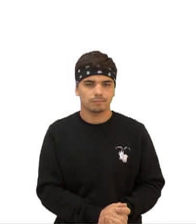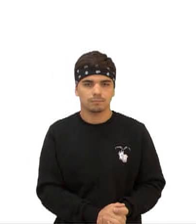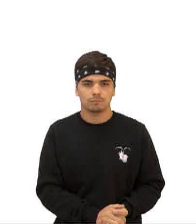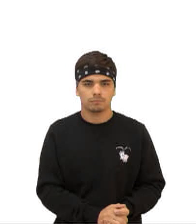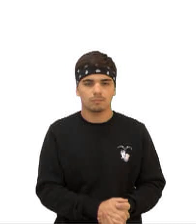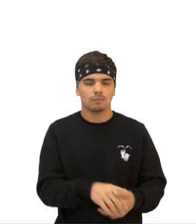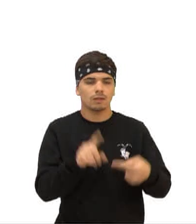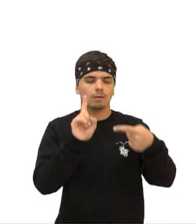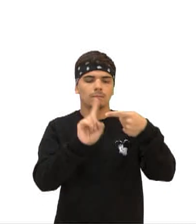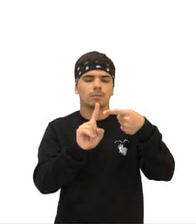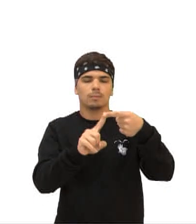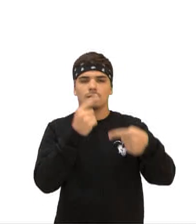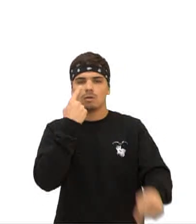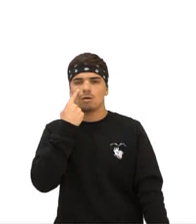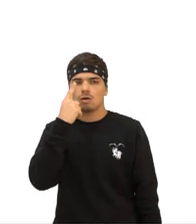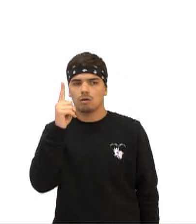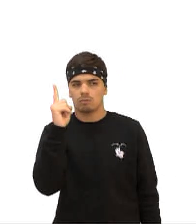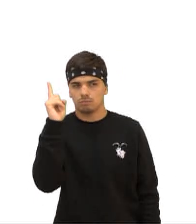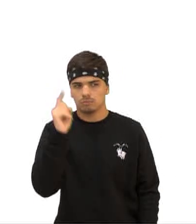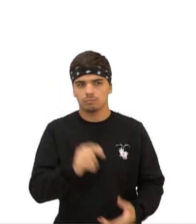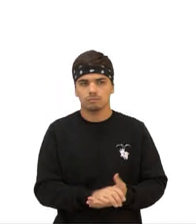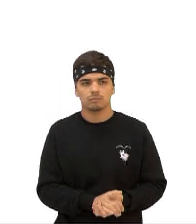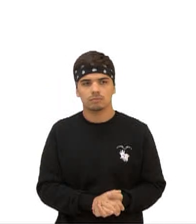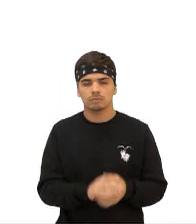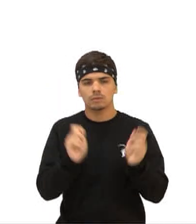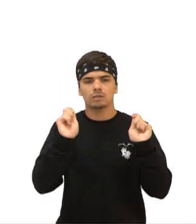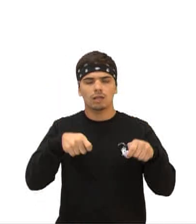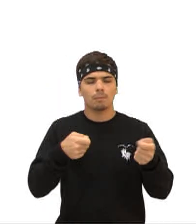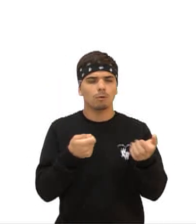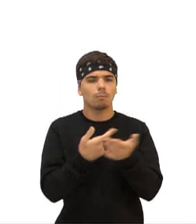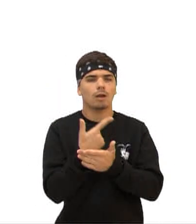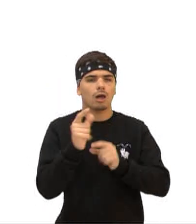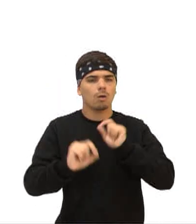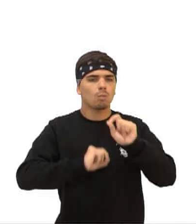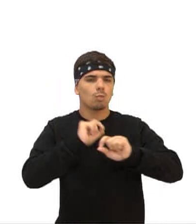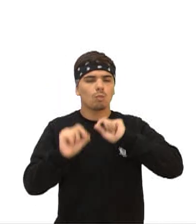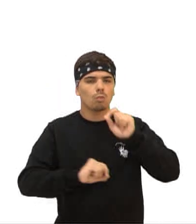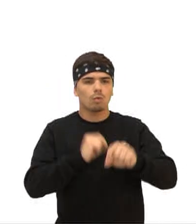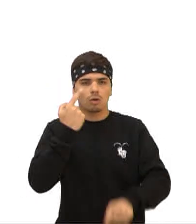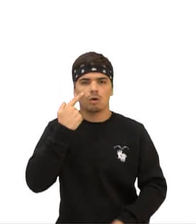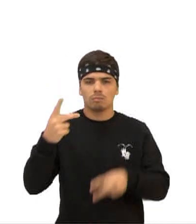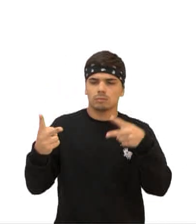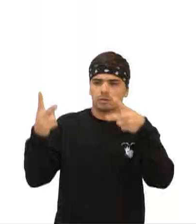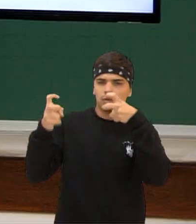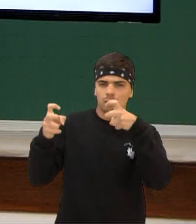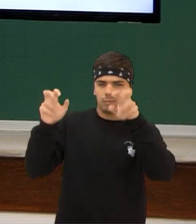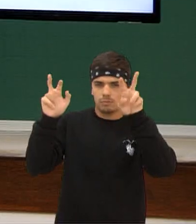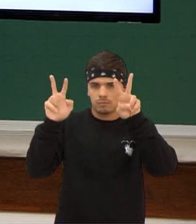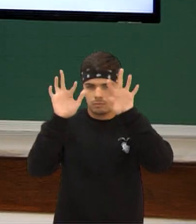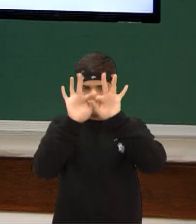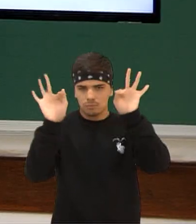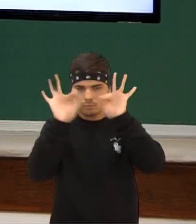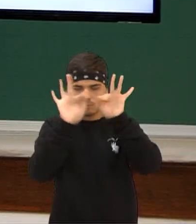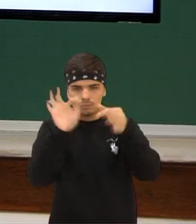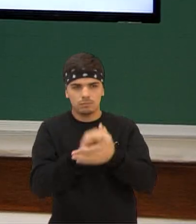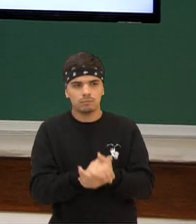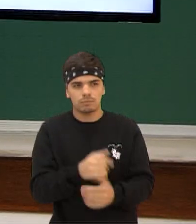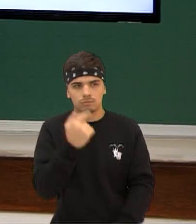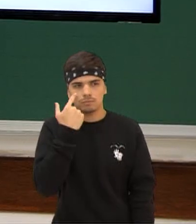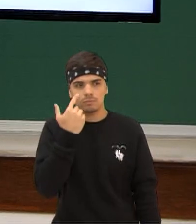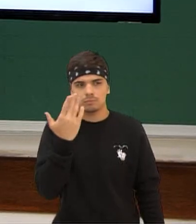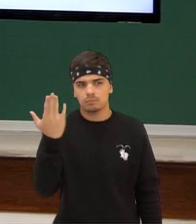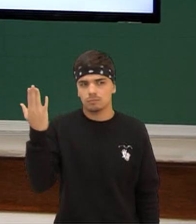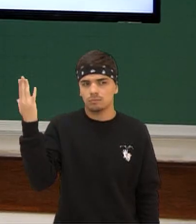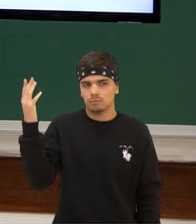que New by índice você pode comprar é uma frase ó traz before